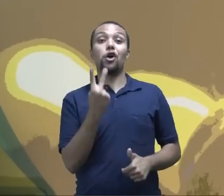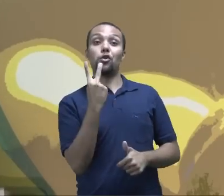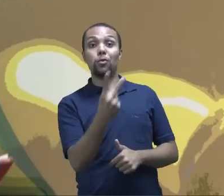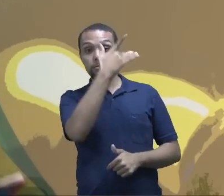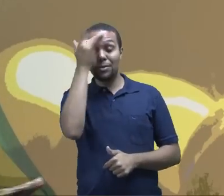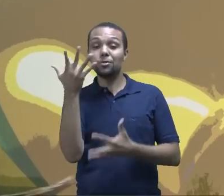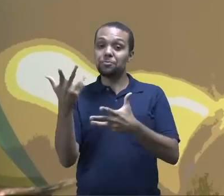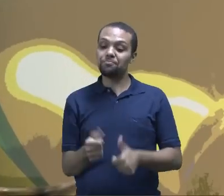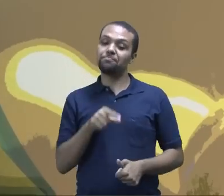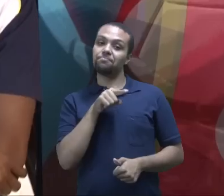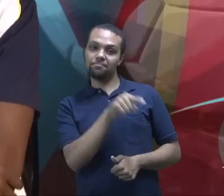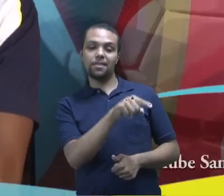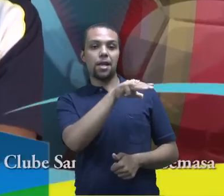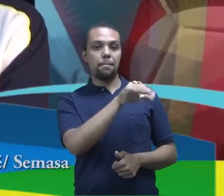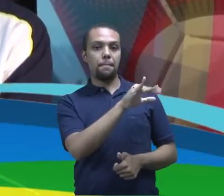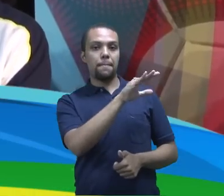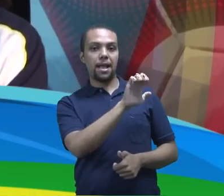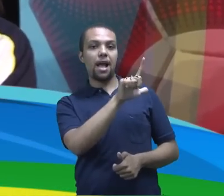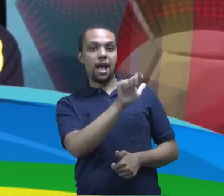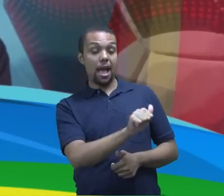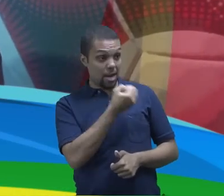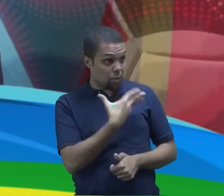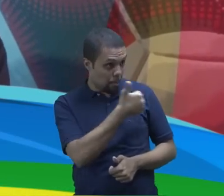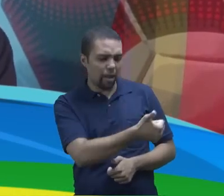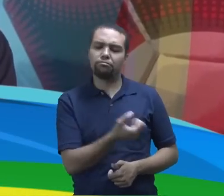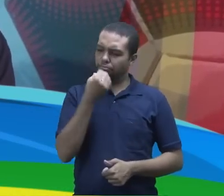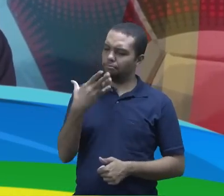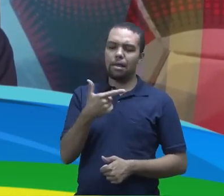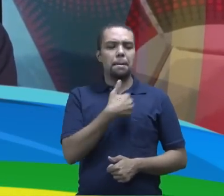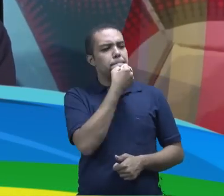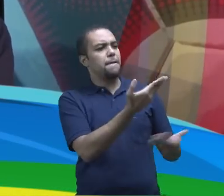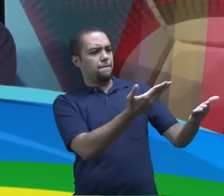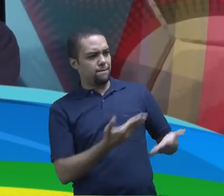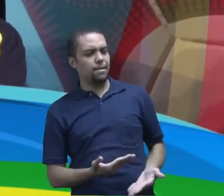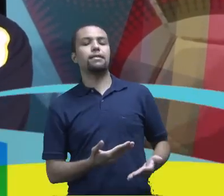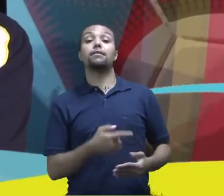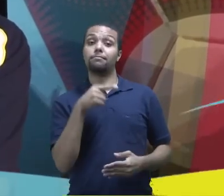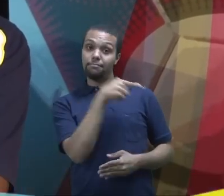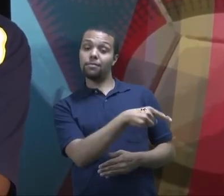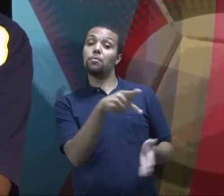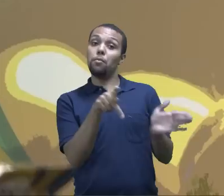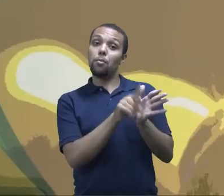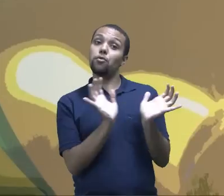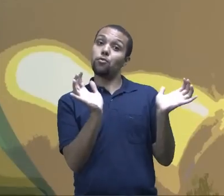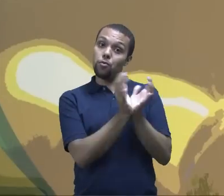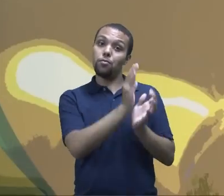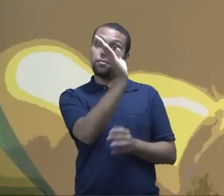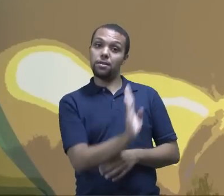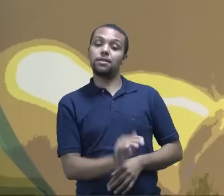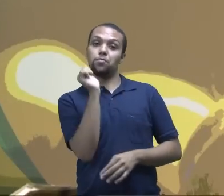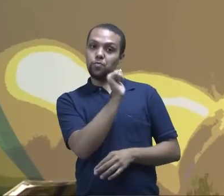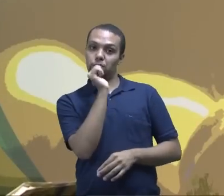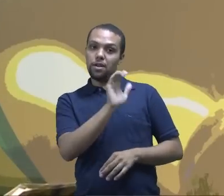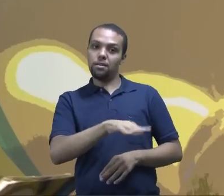com a gente, Micaela Martins de Jacinto. Tudo bem, Micaela? Tudo bem. Seja muito bem-vinda. Obrigada. A Micaela, que faz parte da seleção